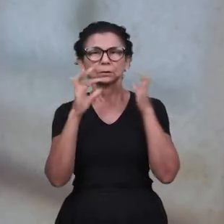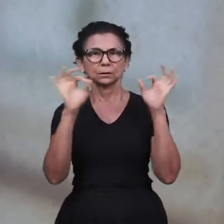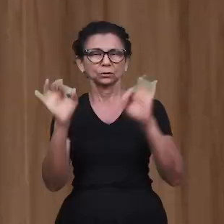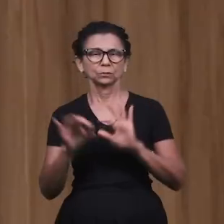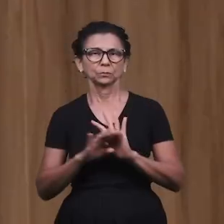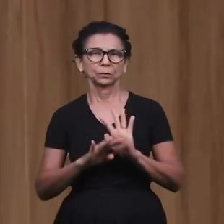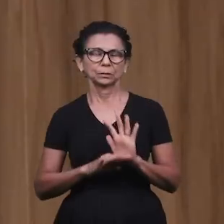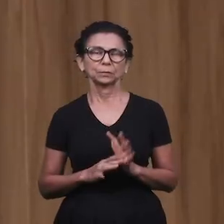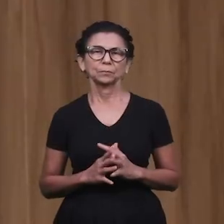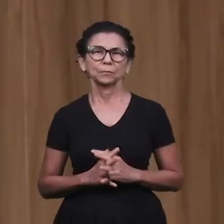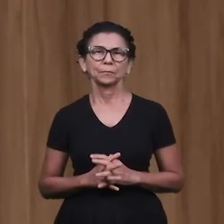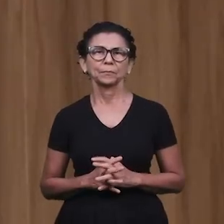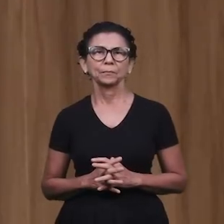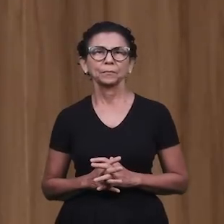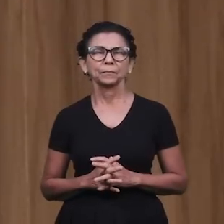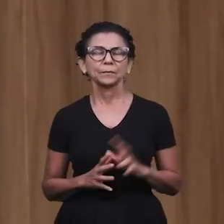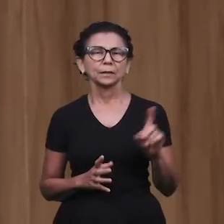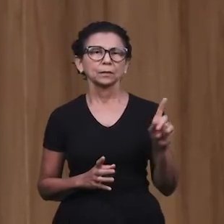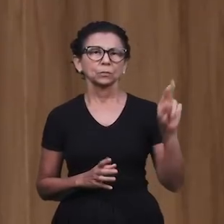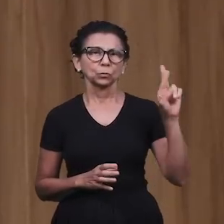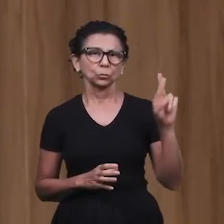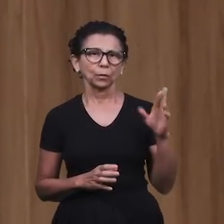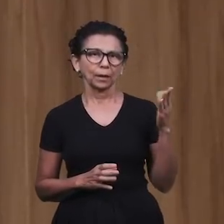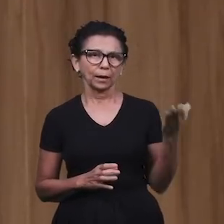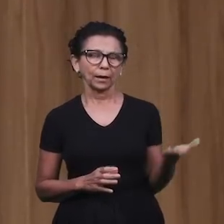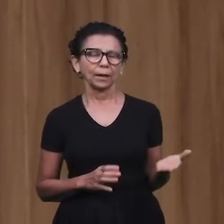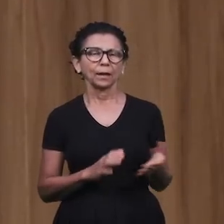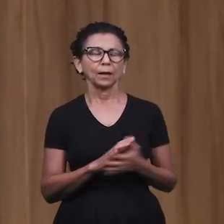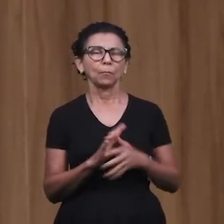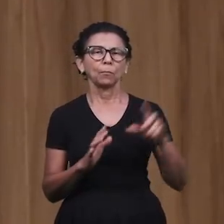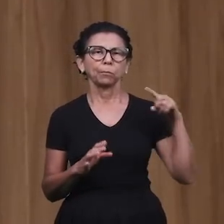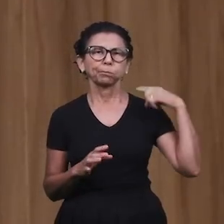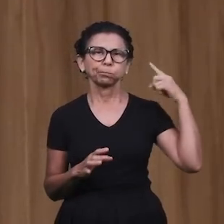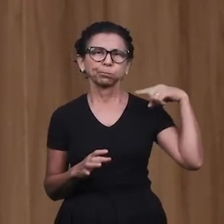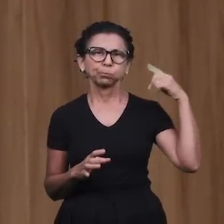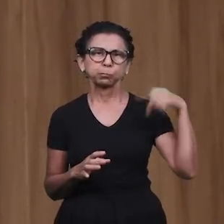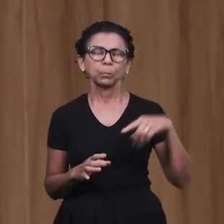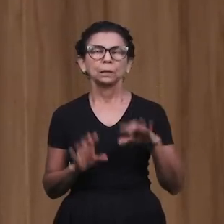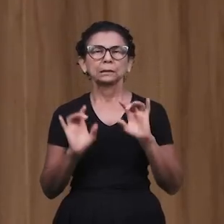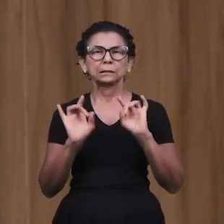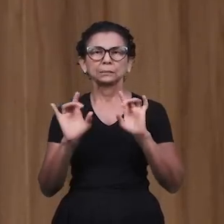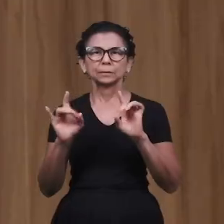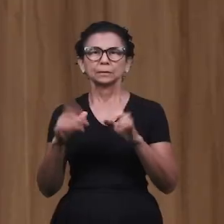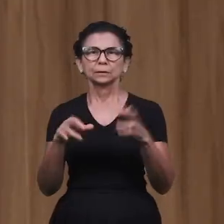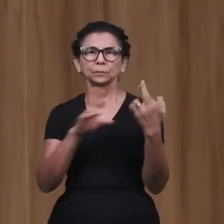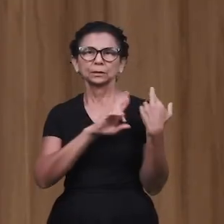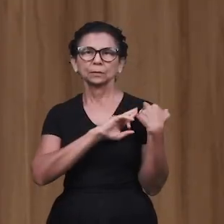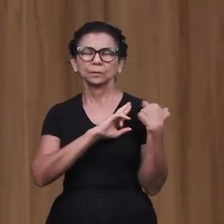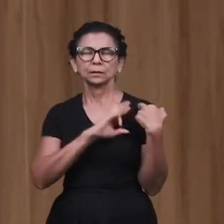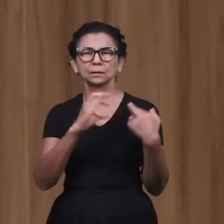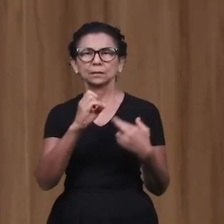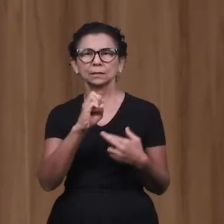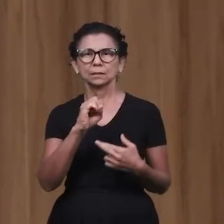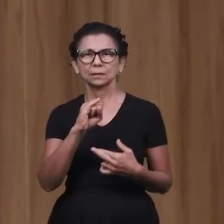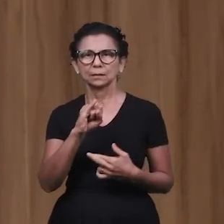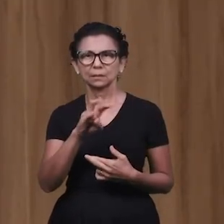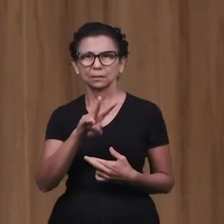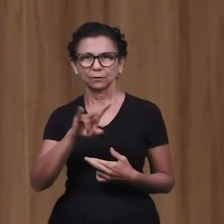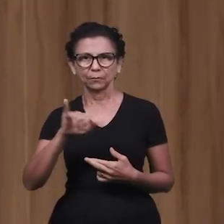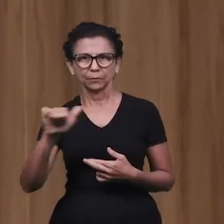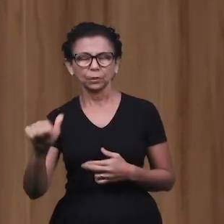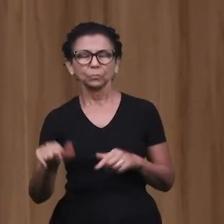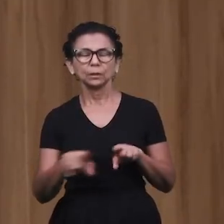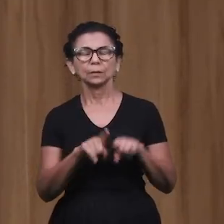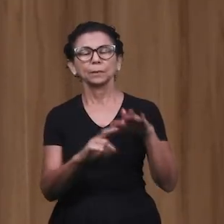programa. O doutor Isaías Diniz, ele é advogado, ele é especialista em responsabilidade civil, especialista também em direito